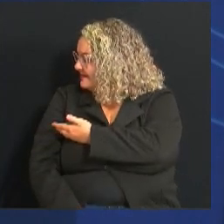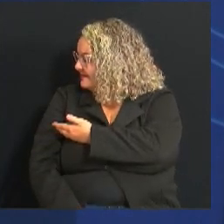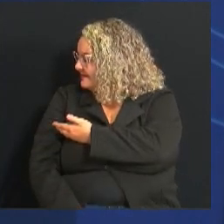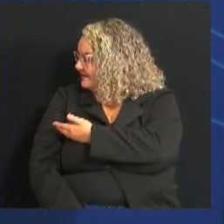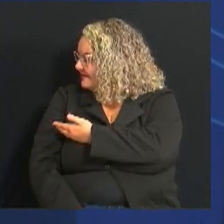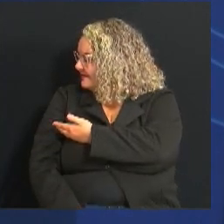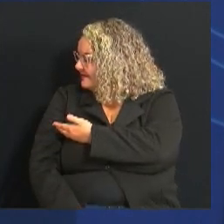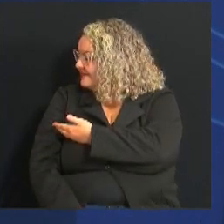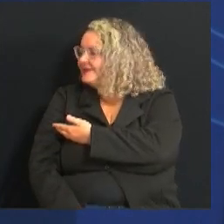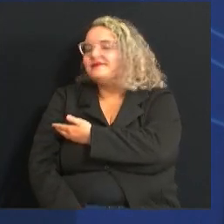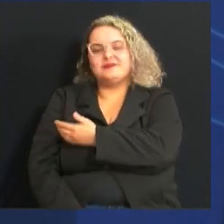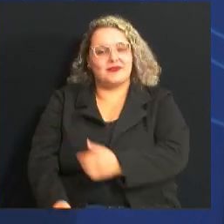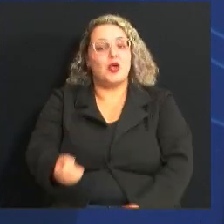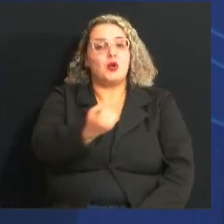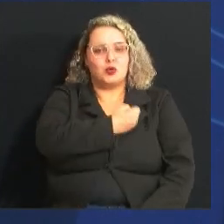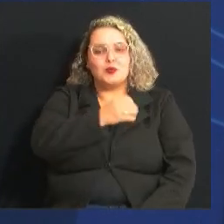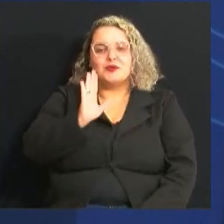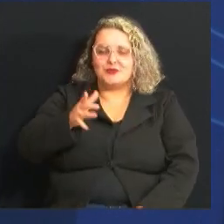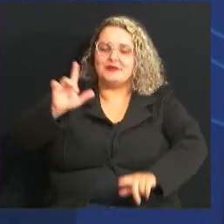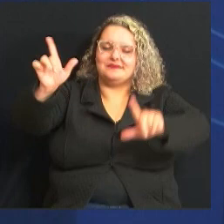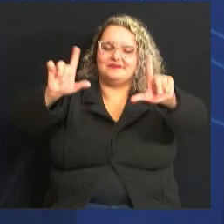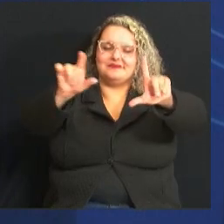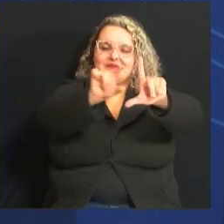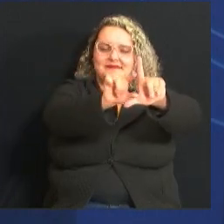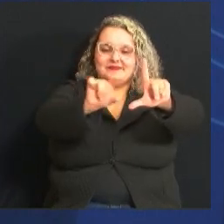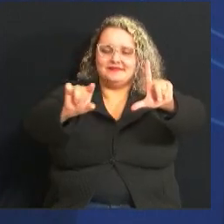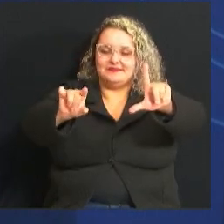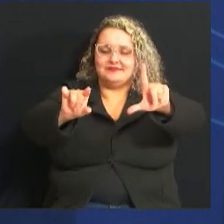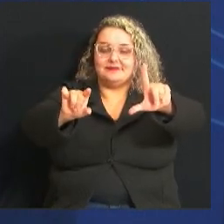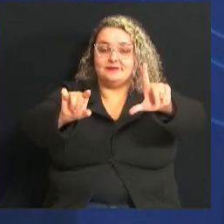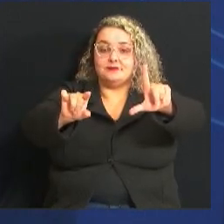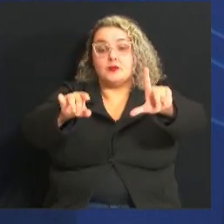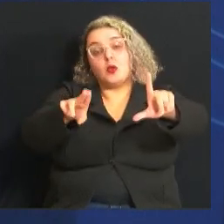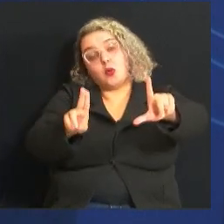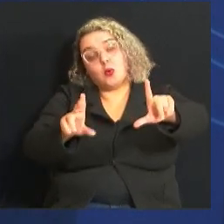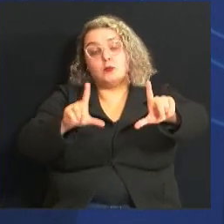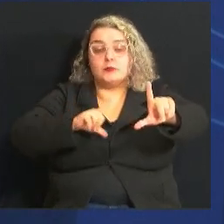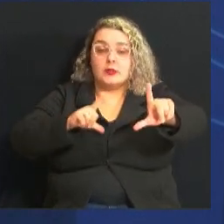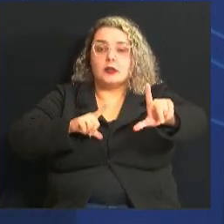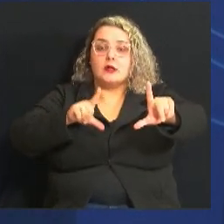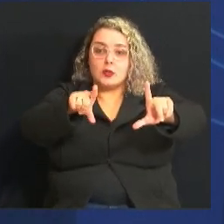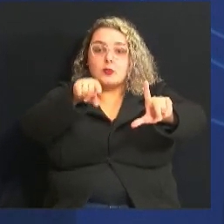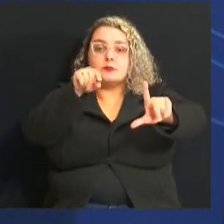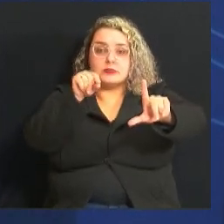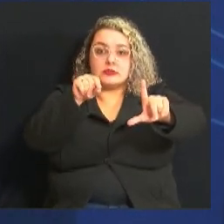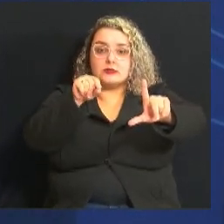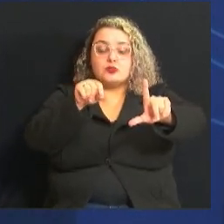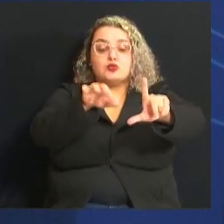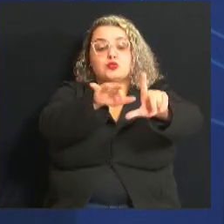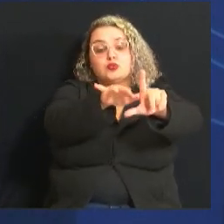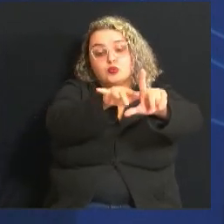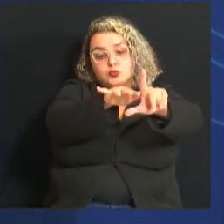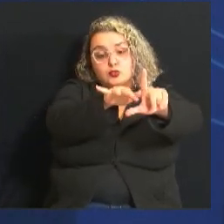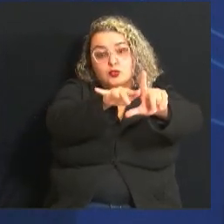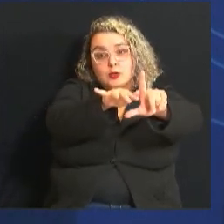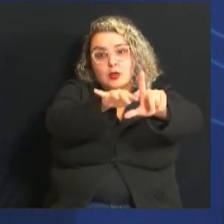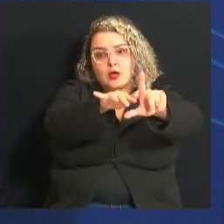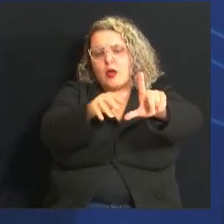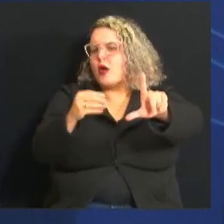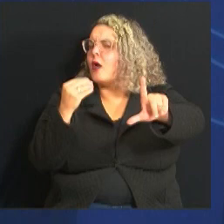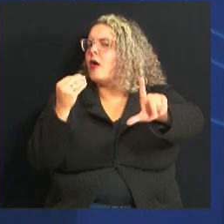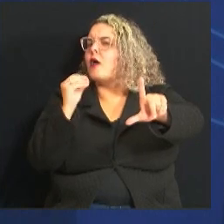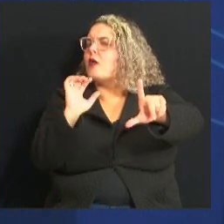978293776. O número já está aqui embaixo da sua tela. Ou você tem uma outra opção para enviar a sua mensagem, que é através do nosso QR